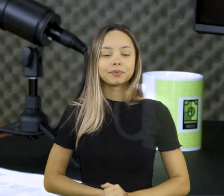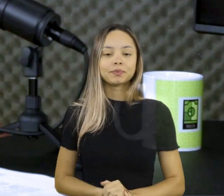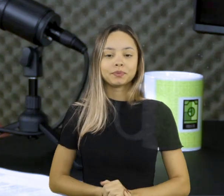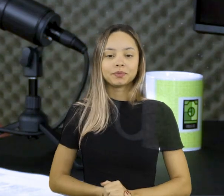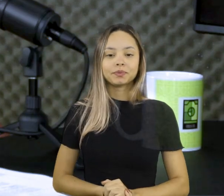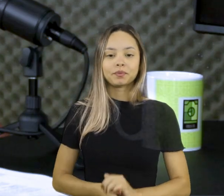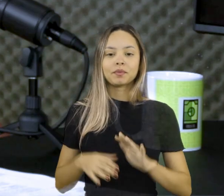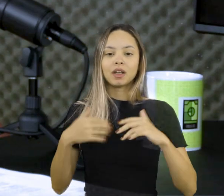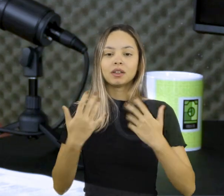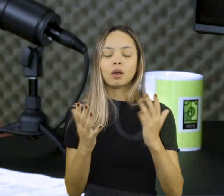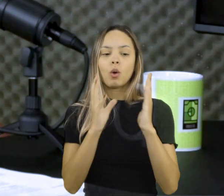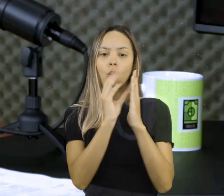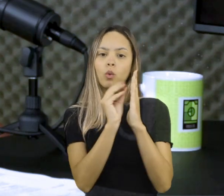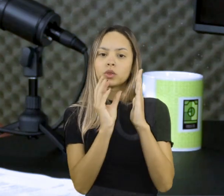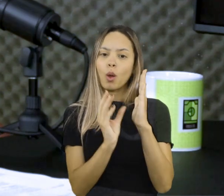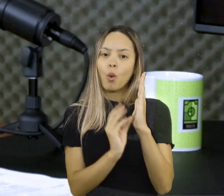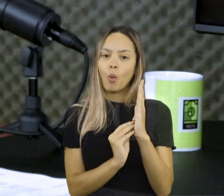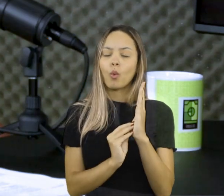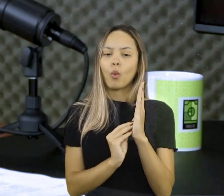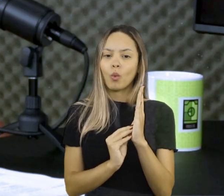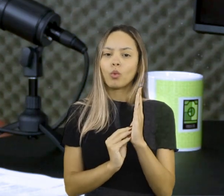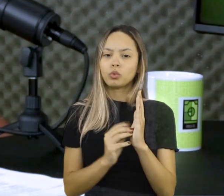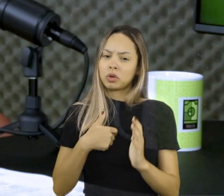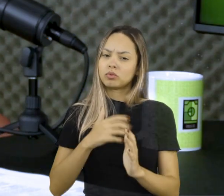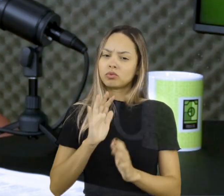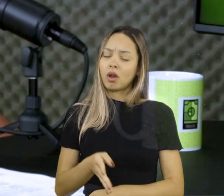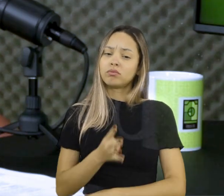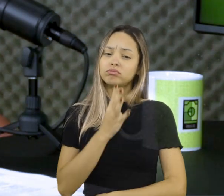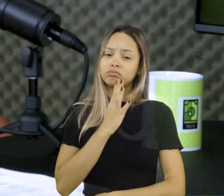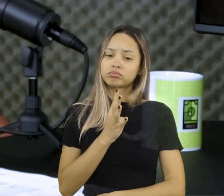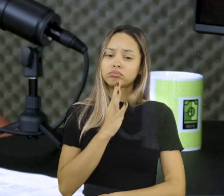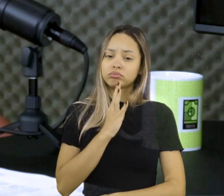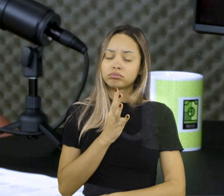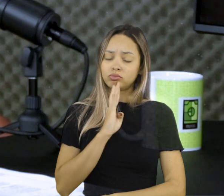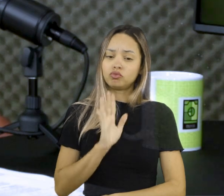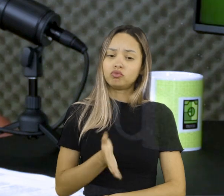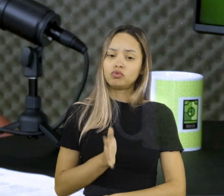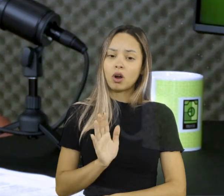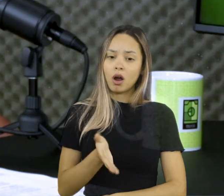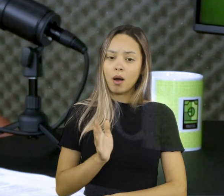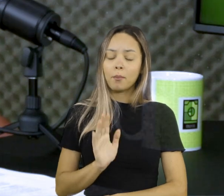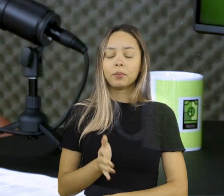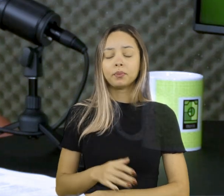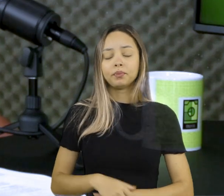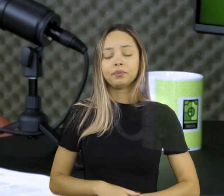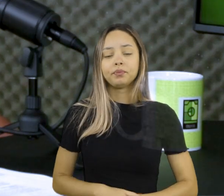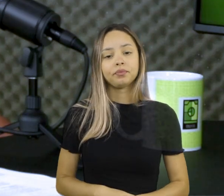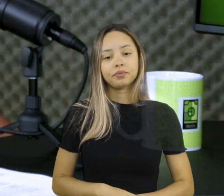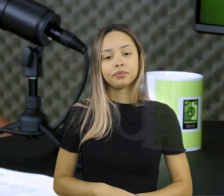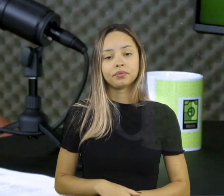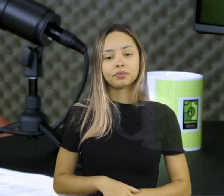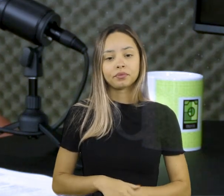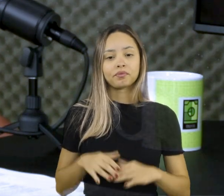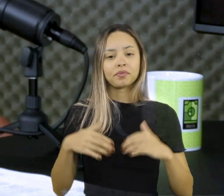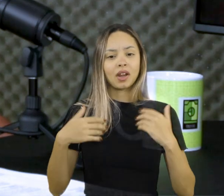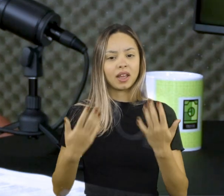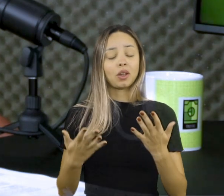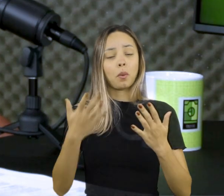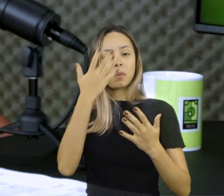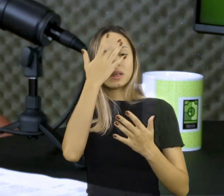Aqueles conteúdos, à época, eu já tinha familiaridade. E aí, eu fui confundida com